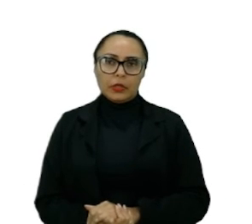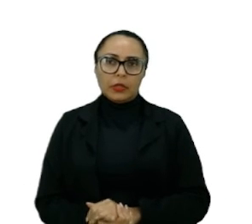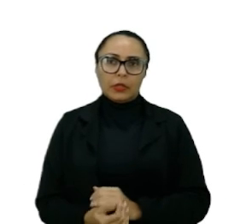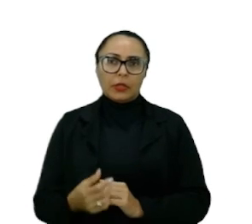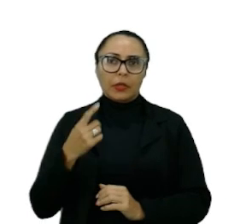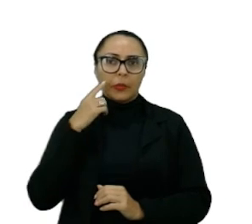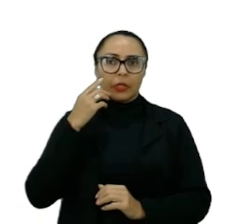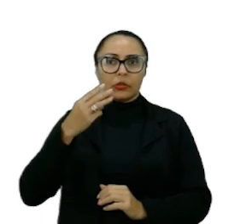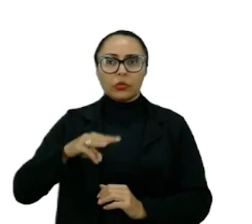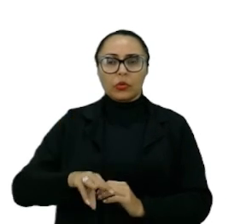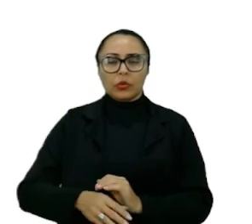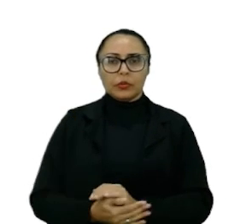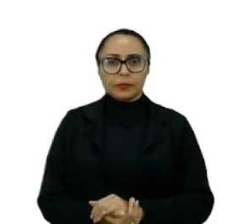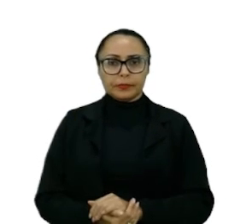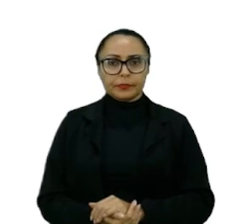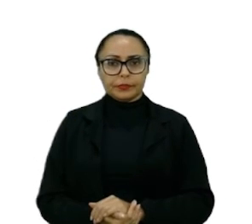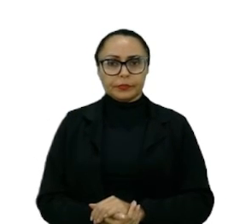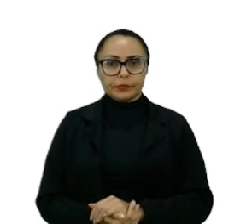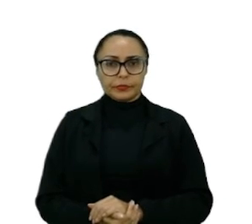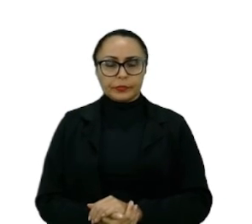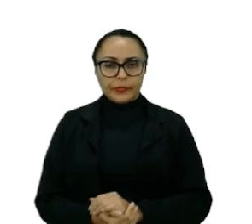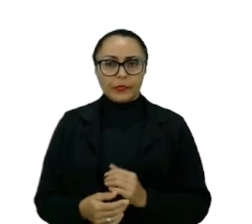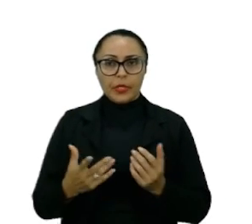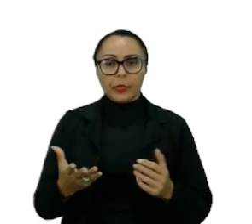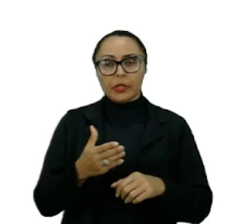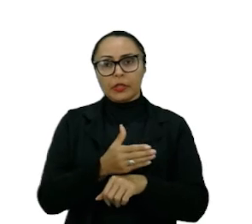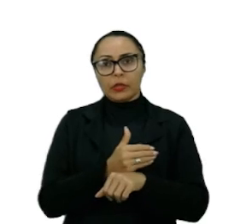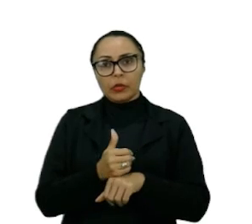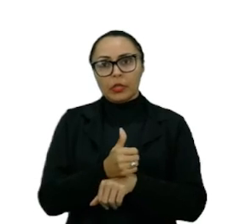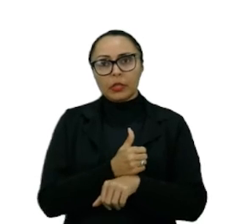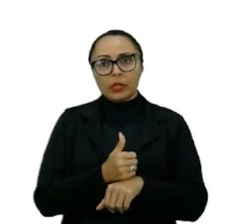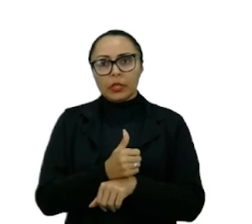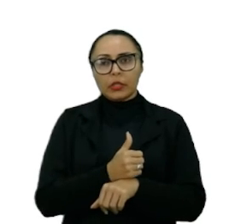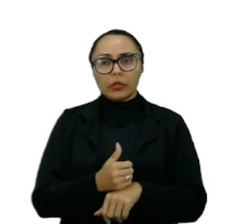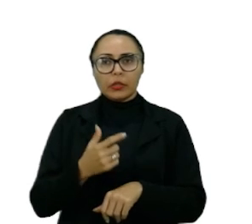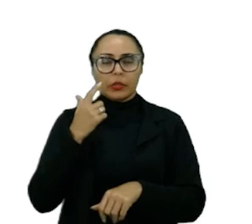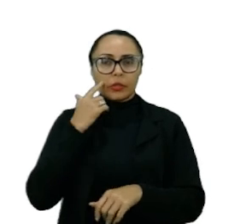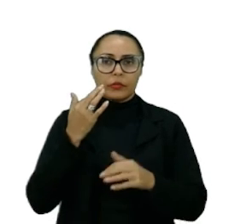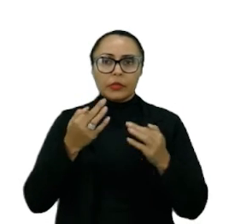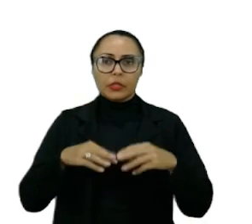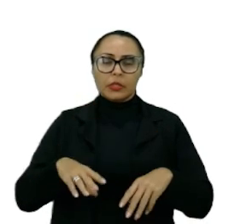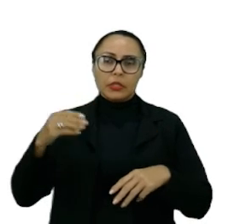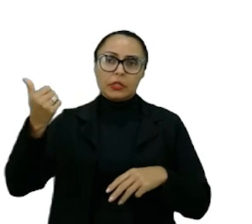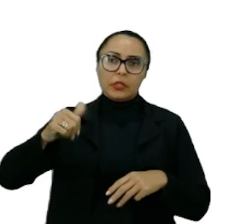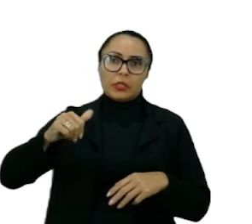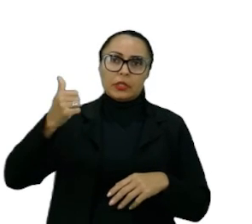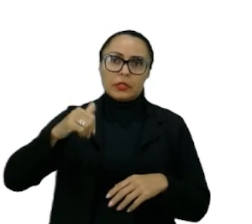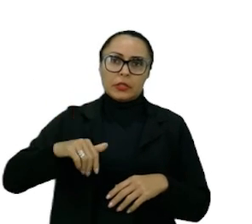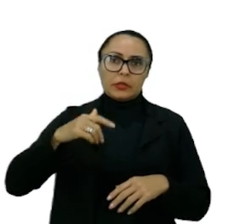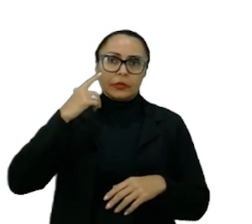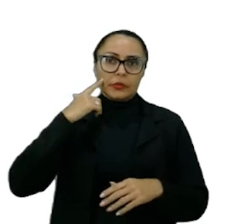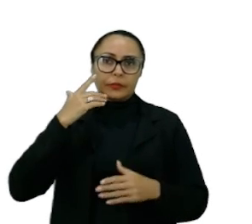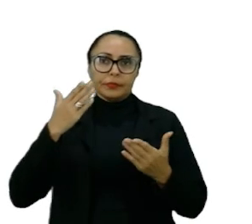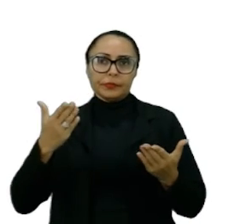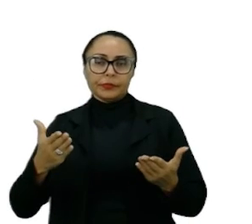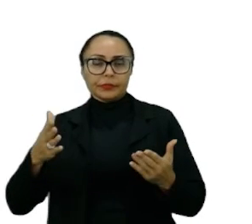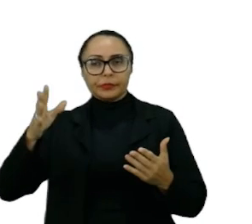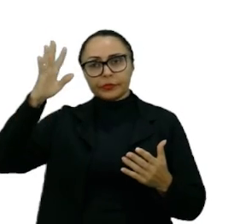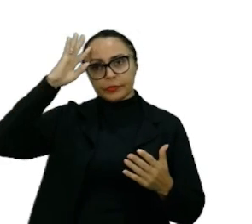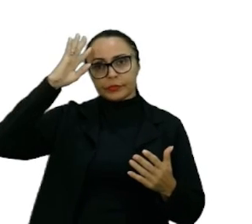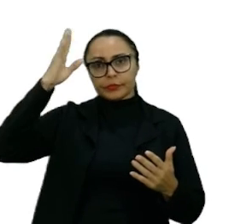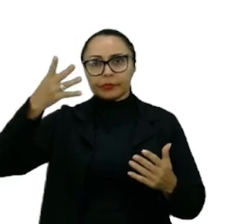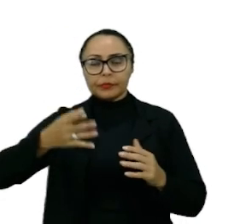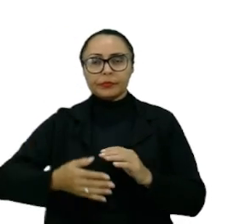É uma ferramenta de qualidade com a finalidade de analisar cenários para a tomada de decisões. É